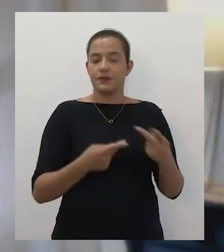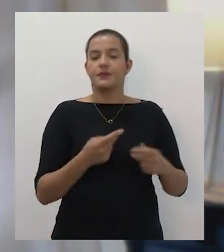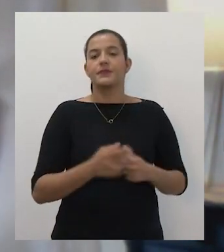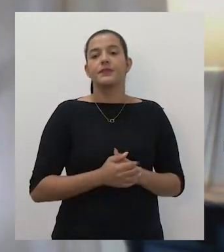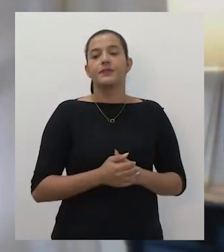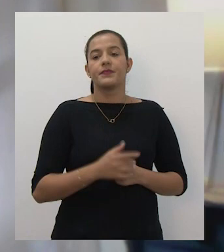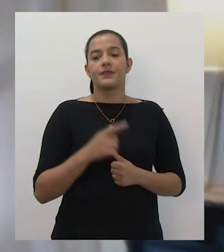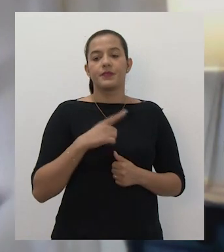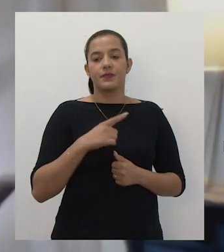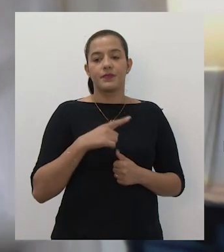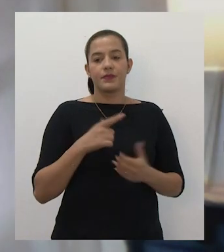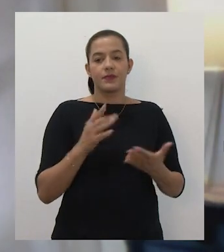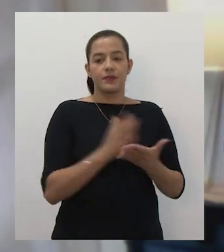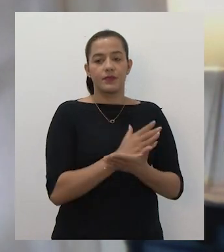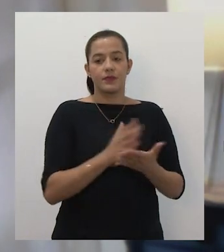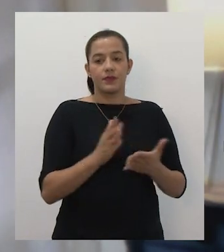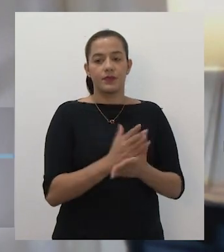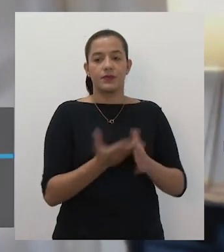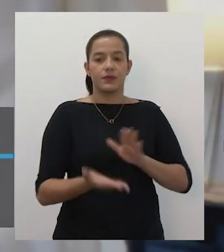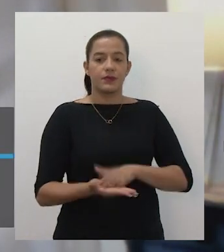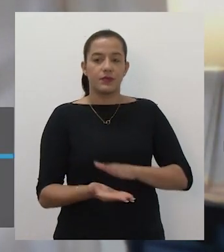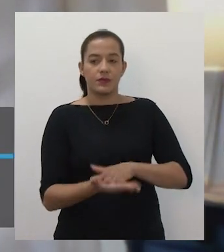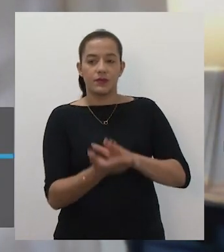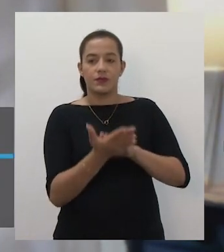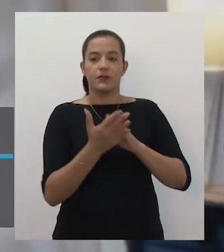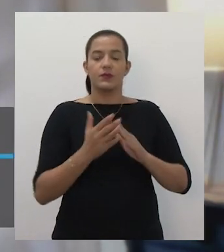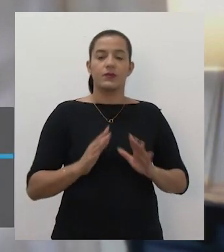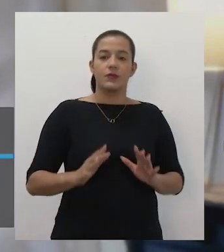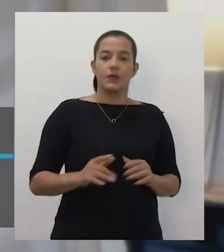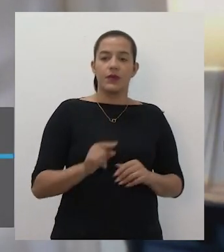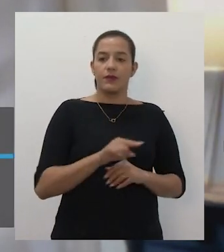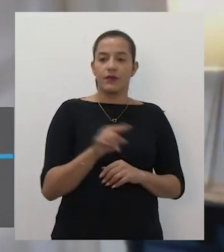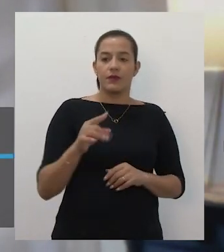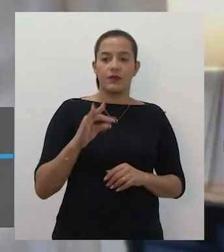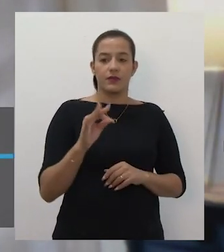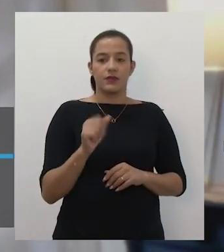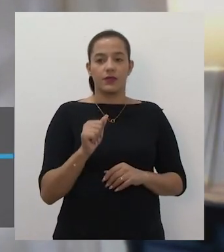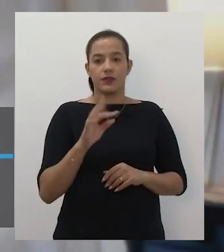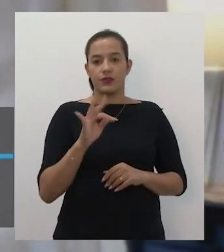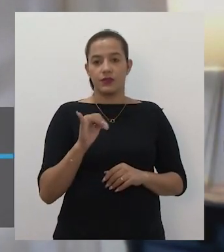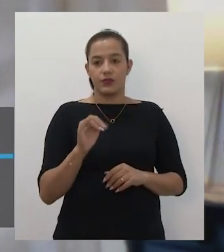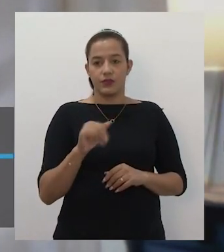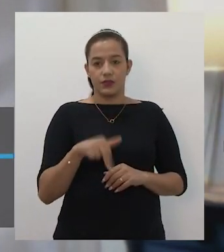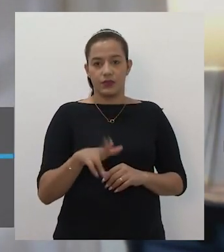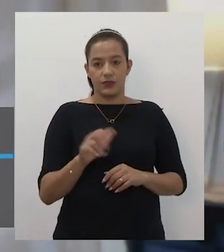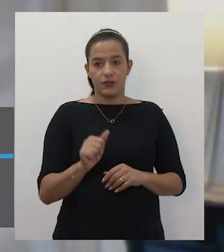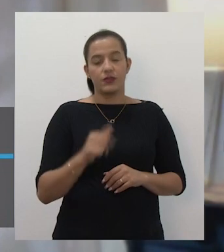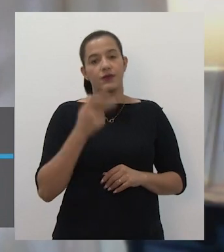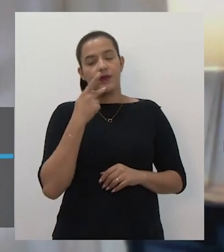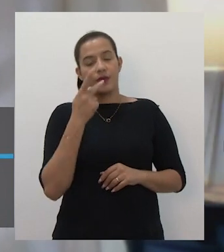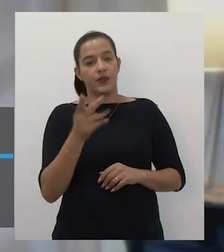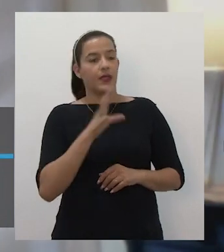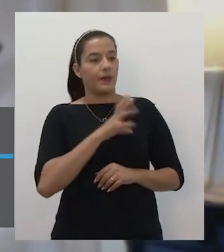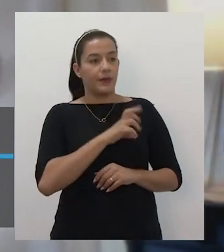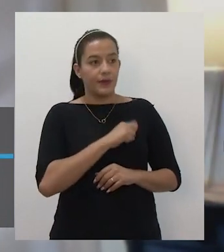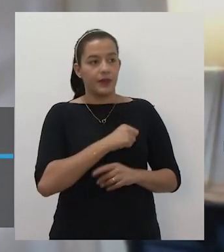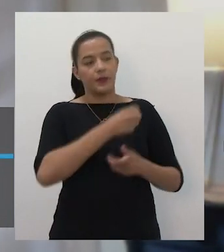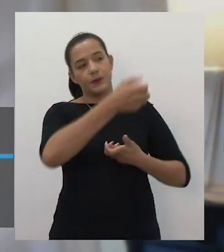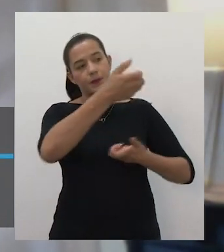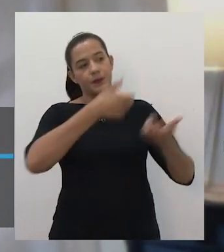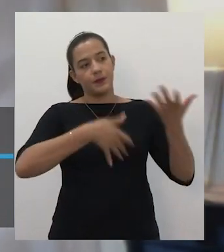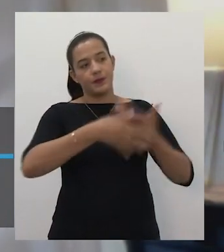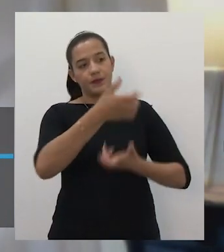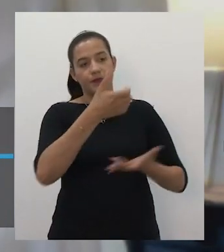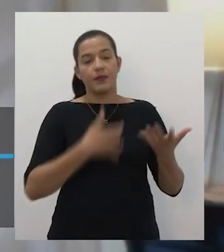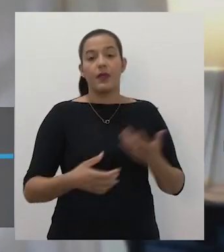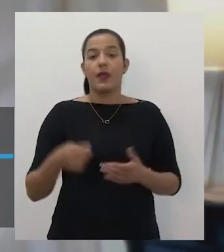chat, chegaram já bastante elogios, né? Então a Protatiane falou que está adorando ouvir os relatos, a maneira como a Malu está